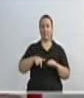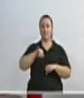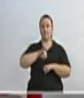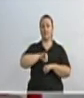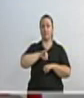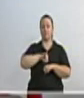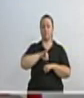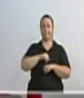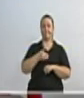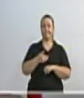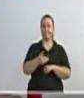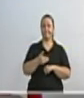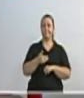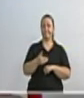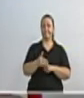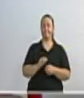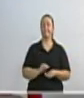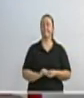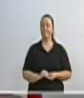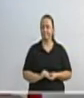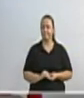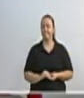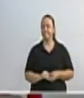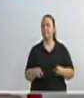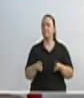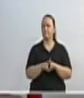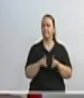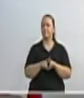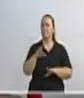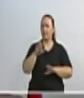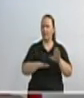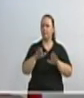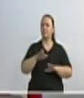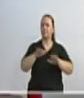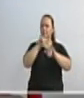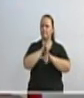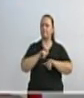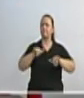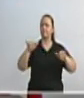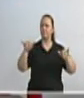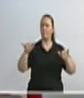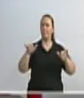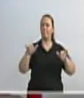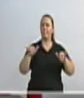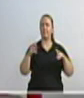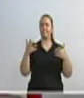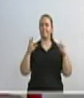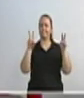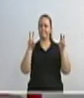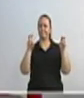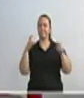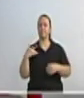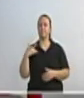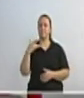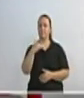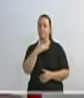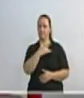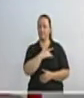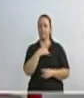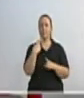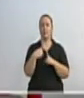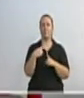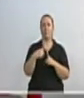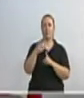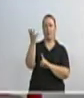Blumenau. Uma situação que, às vezes, é levantada, no que diz respeito à questão da saúde, né, que as antenas telefônicas têm algum